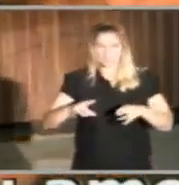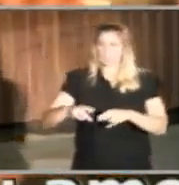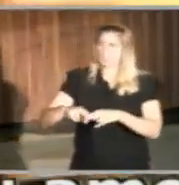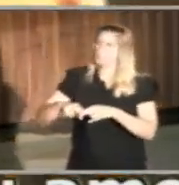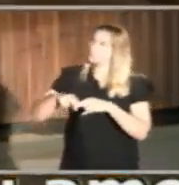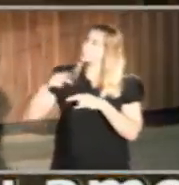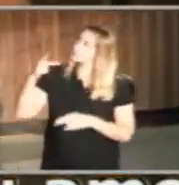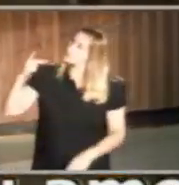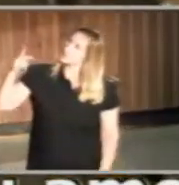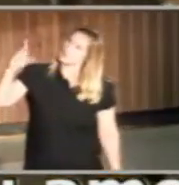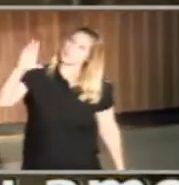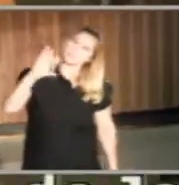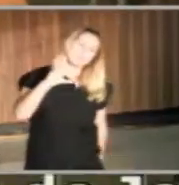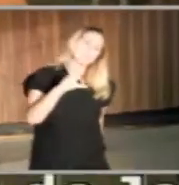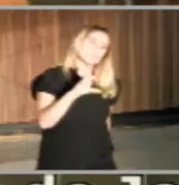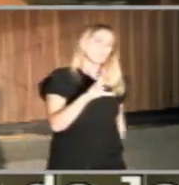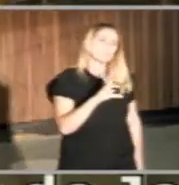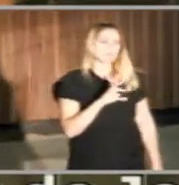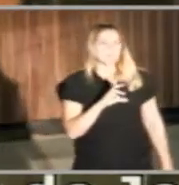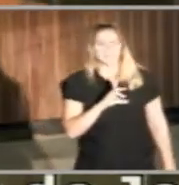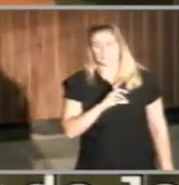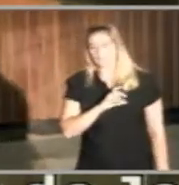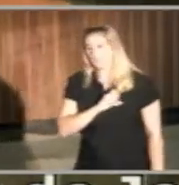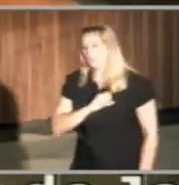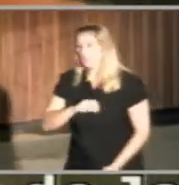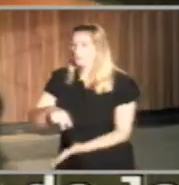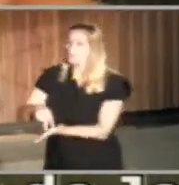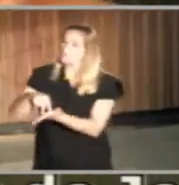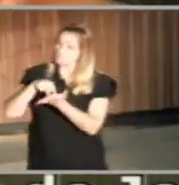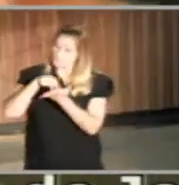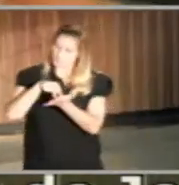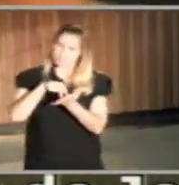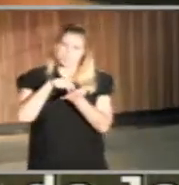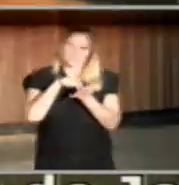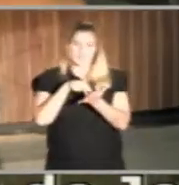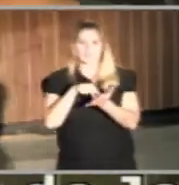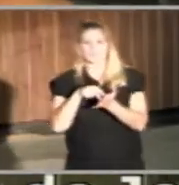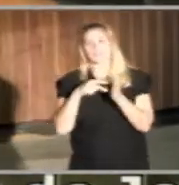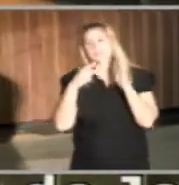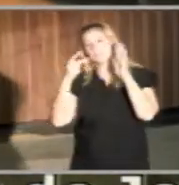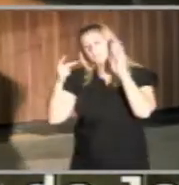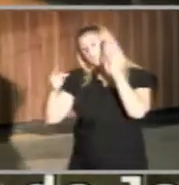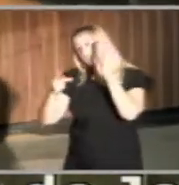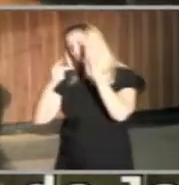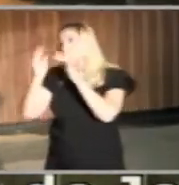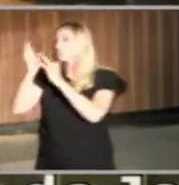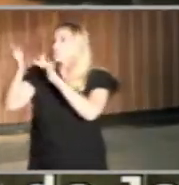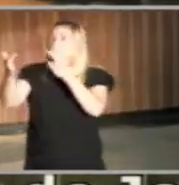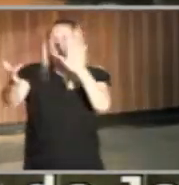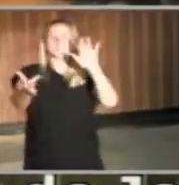pelo seu amor, firme nas promessas de Jesus.